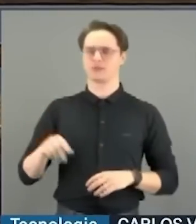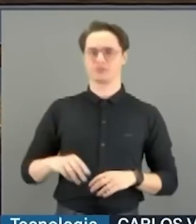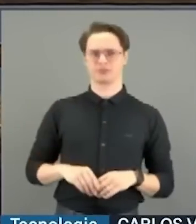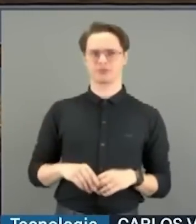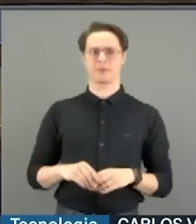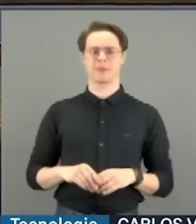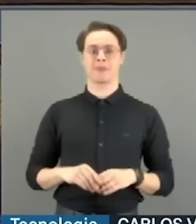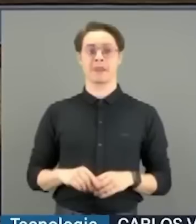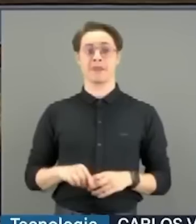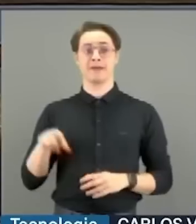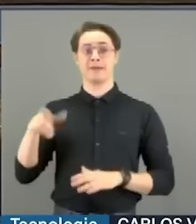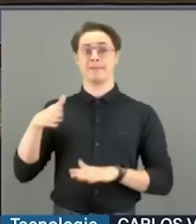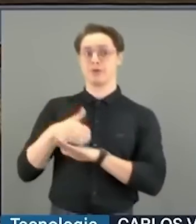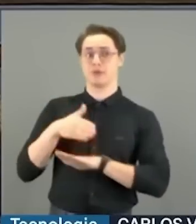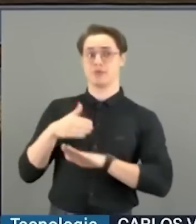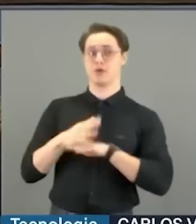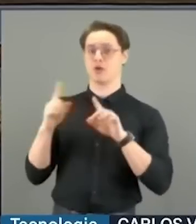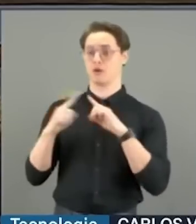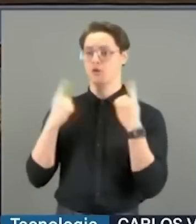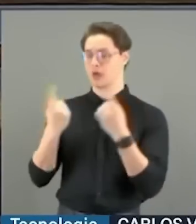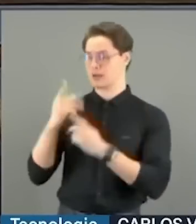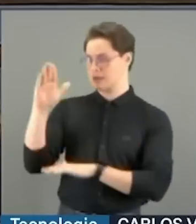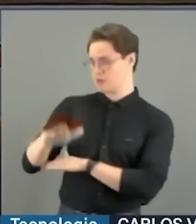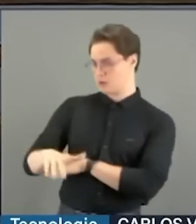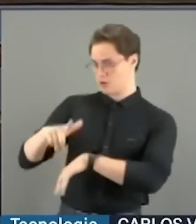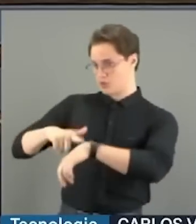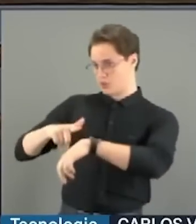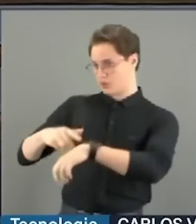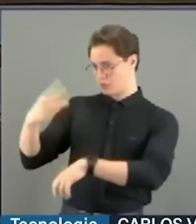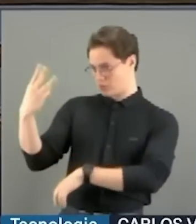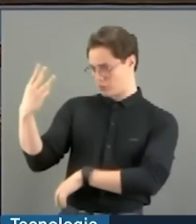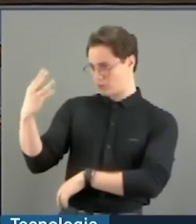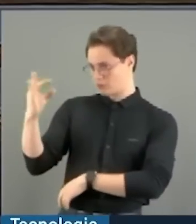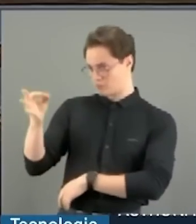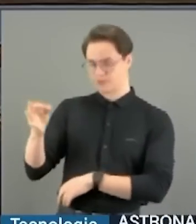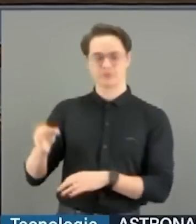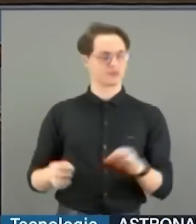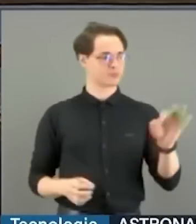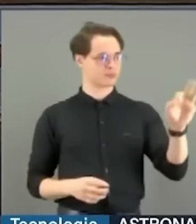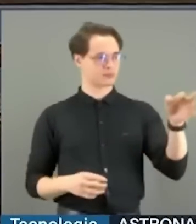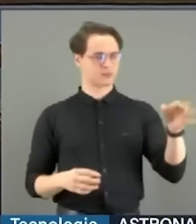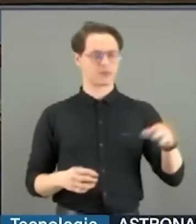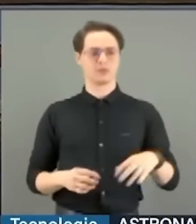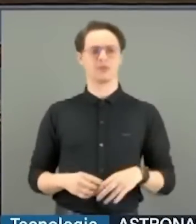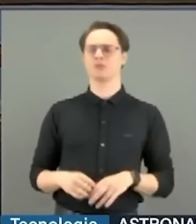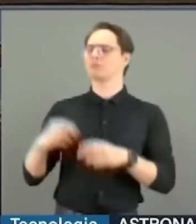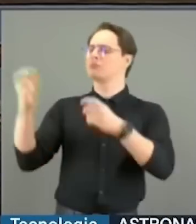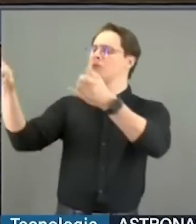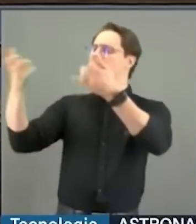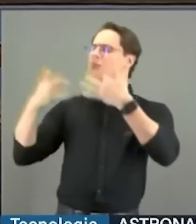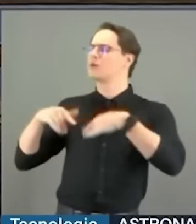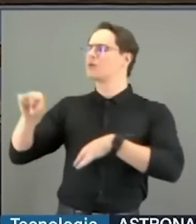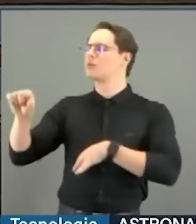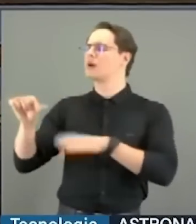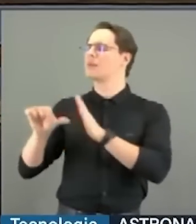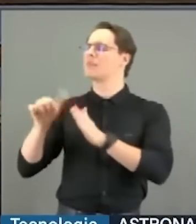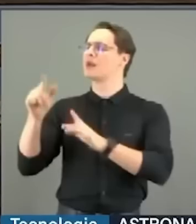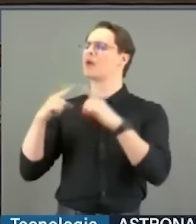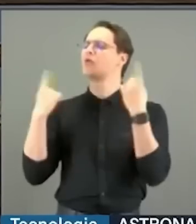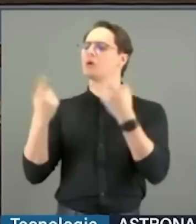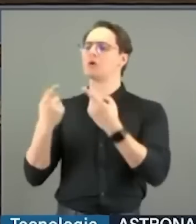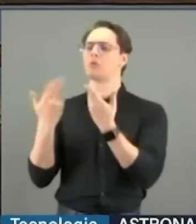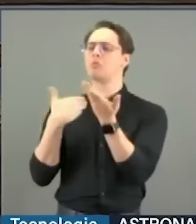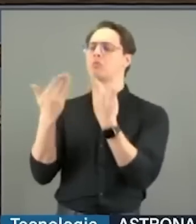participou. Ele participou de uma reunião à tarde, às 15 horas. Isso. Perfeito. Me conta um pouco dessa primeira reunião, como se deu. O que, que